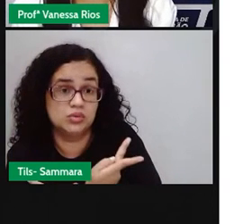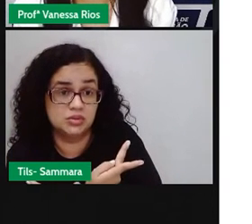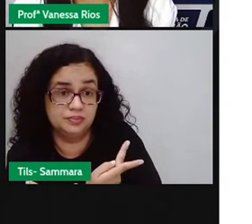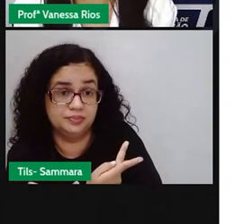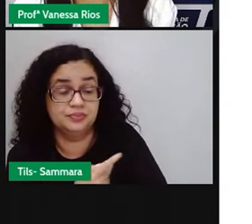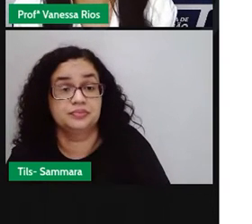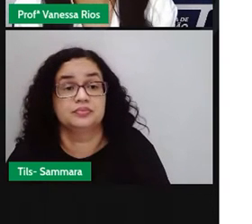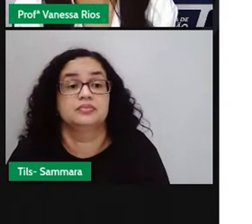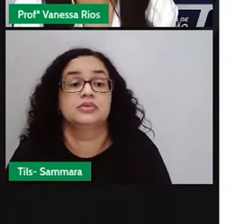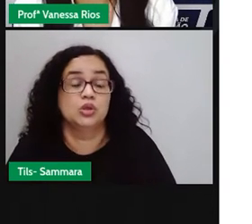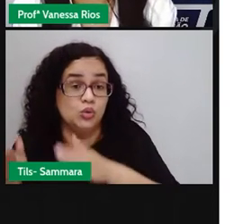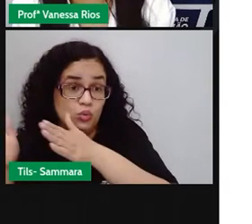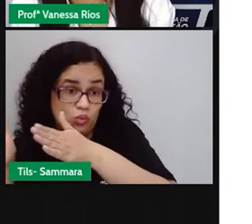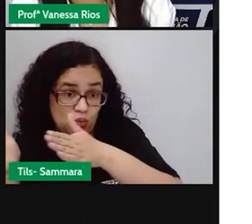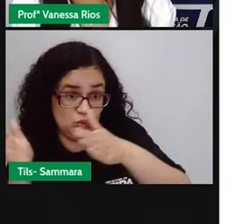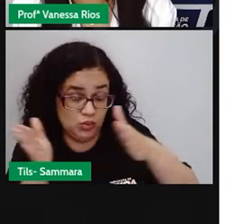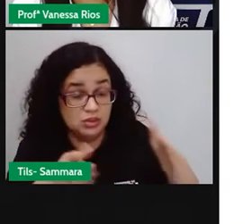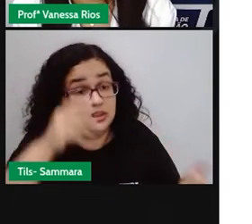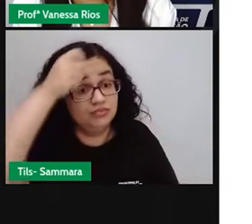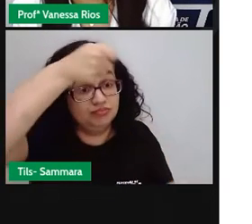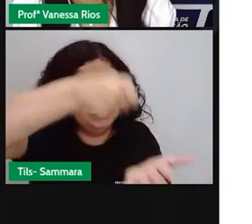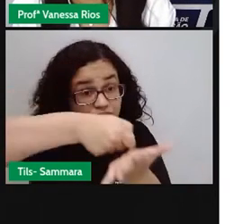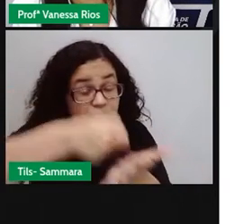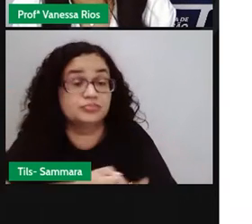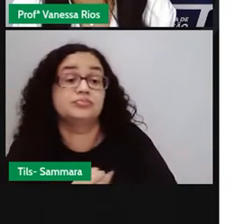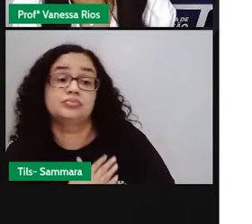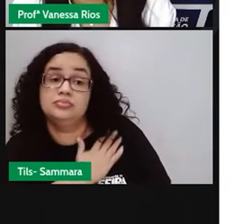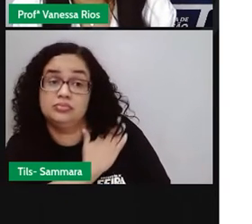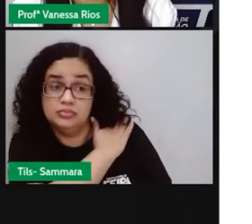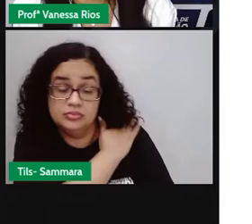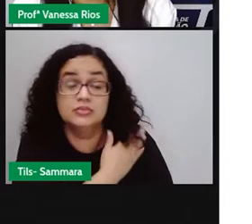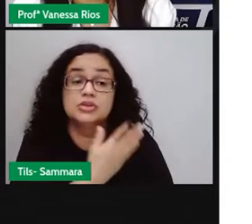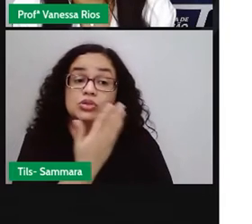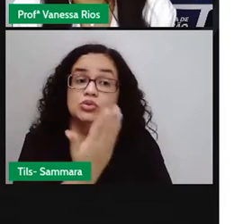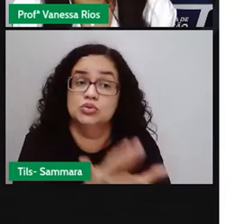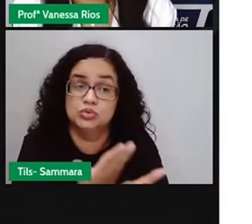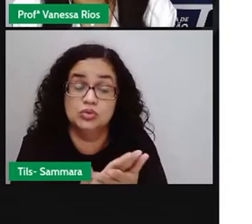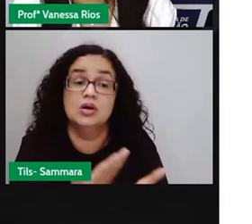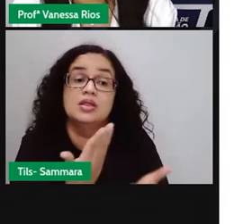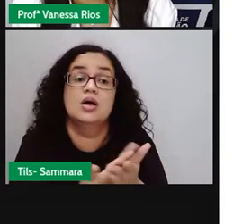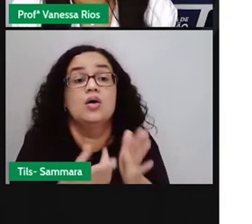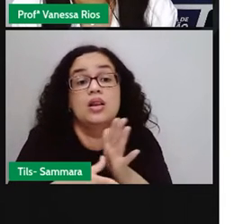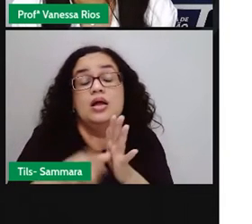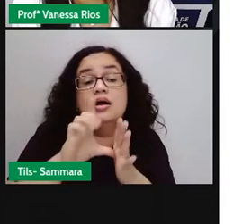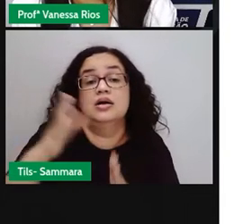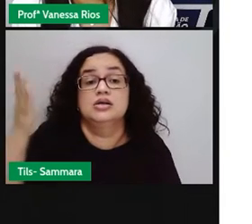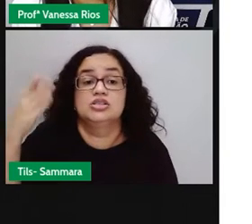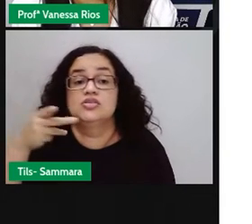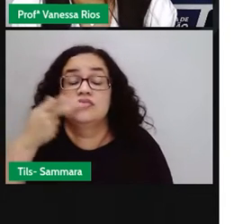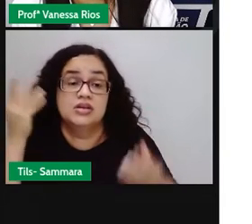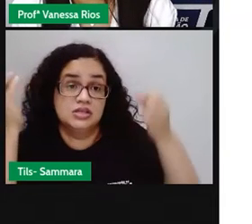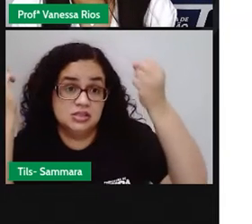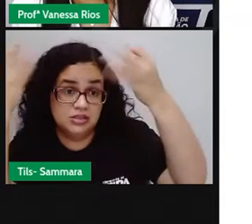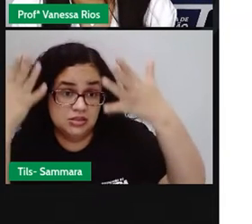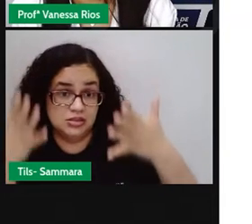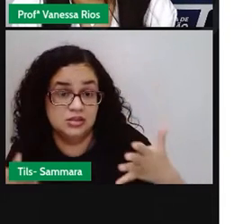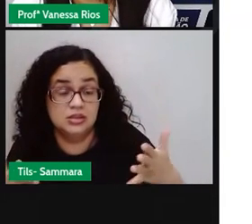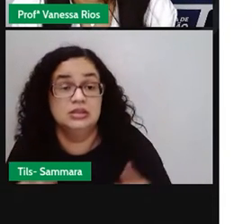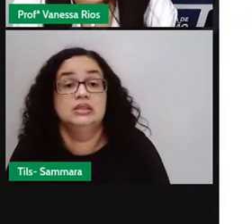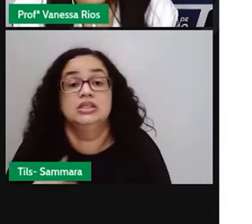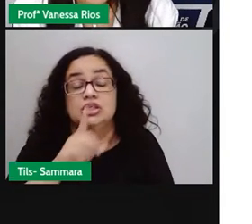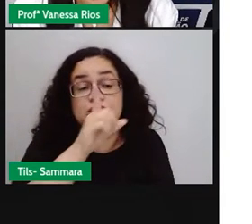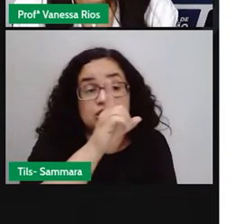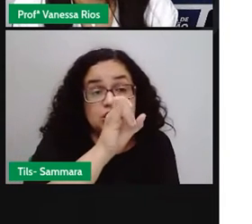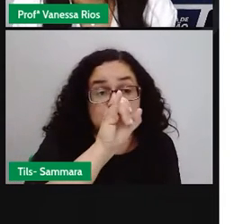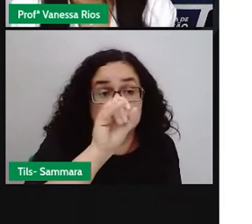relação ao período da ditadura militar, que nós estudamos aí na aula anterior. e aí falar um pouquinho sobre as